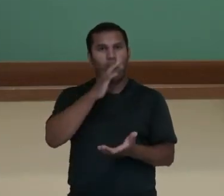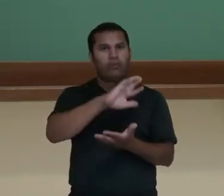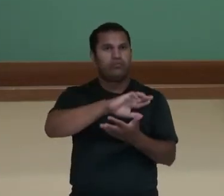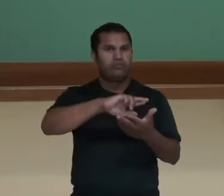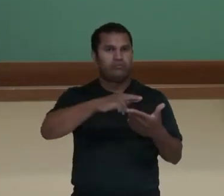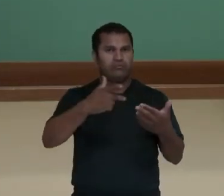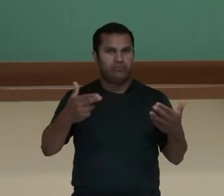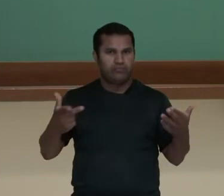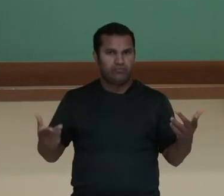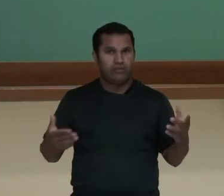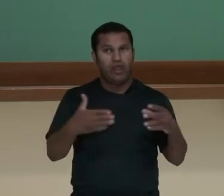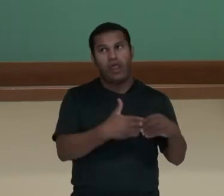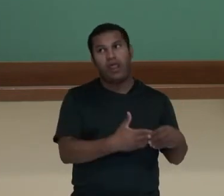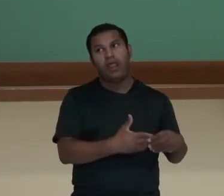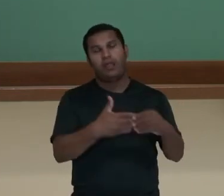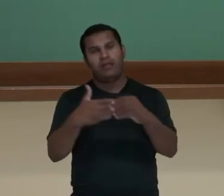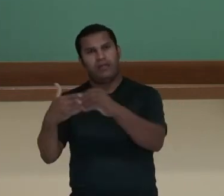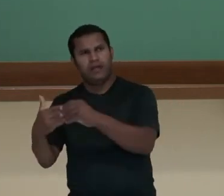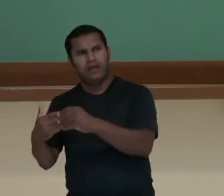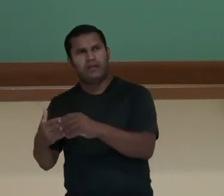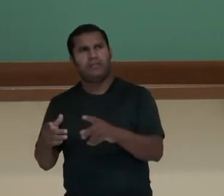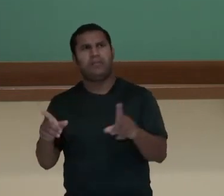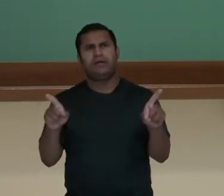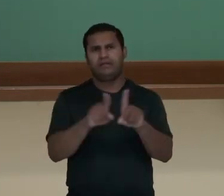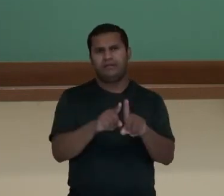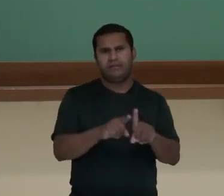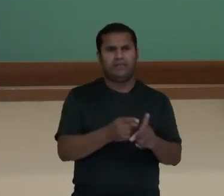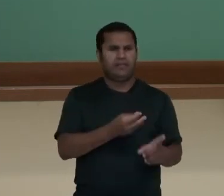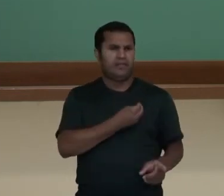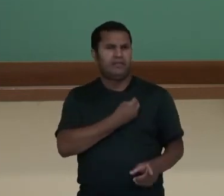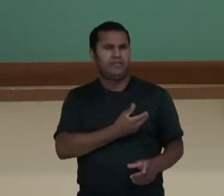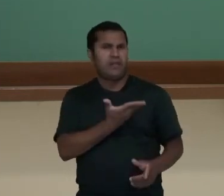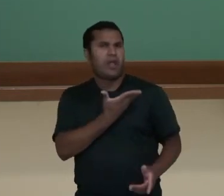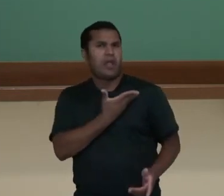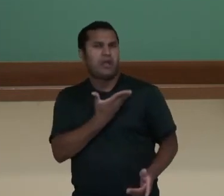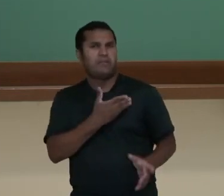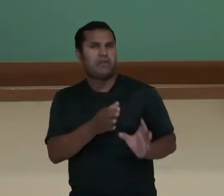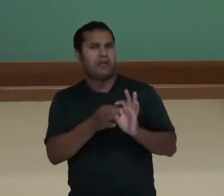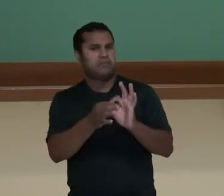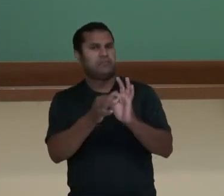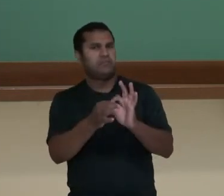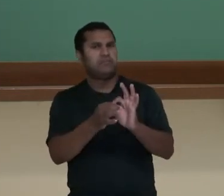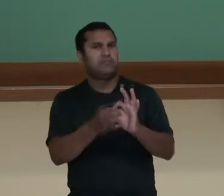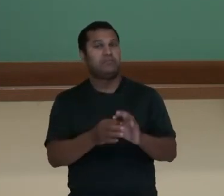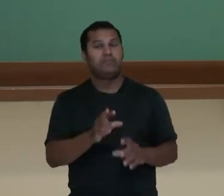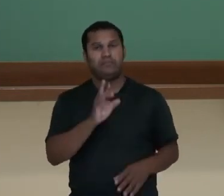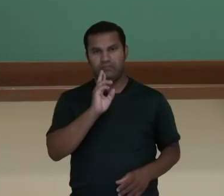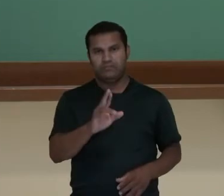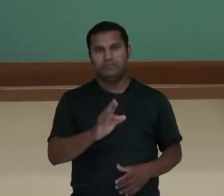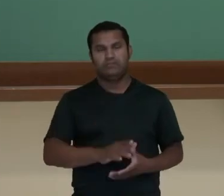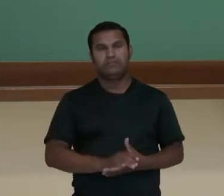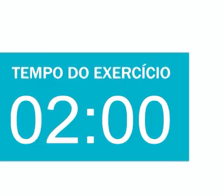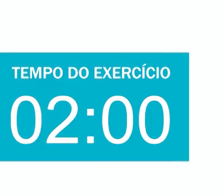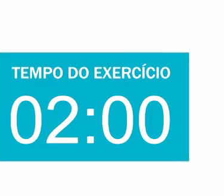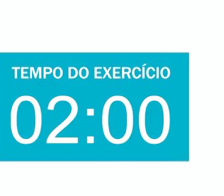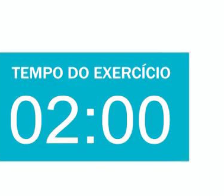os astecas durante séculos. Respondo a atividade, a gente já faz a correção.